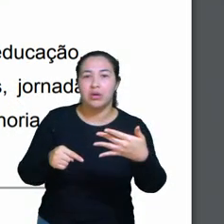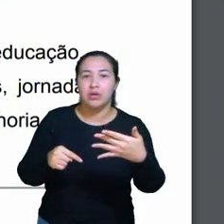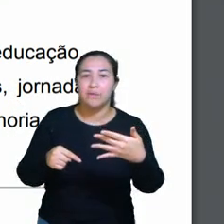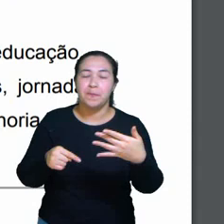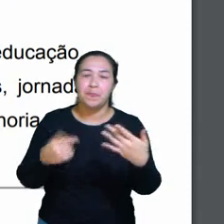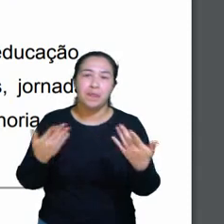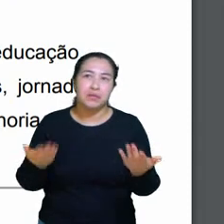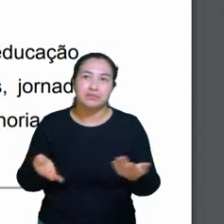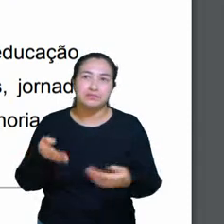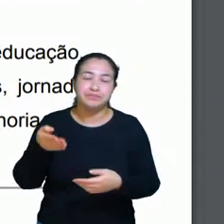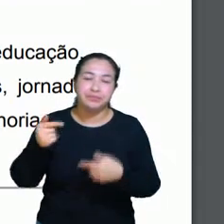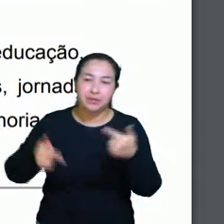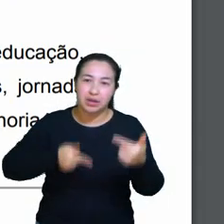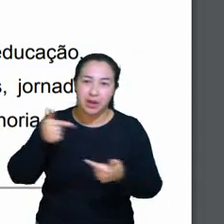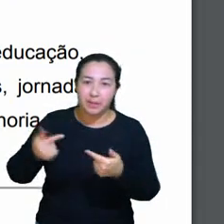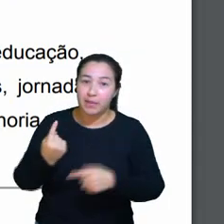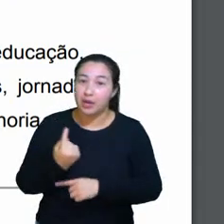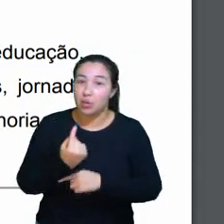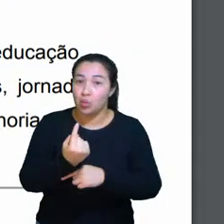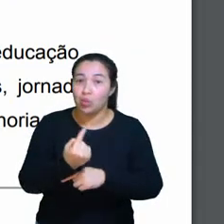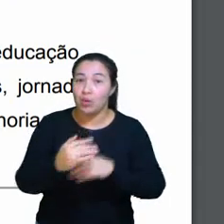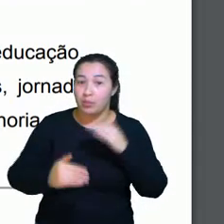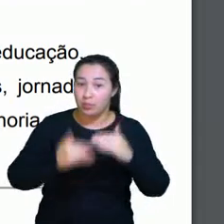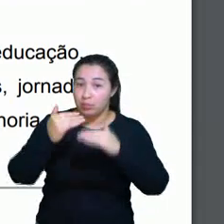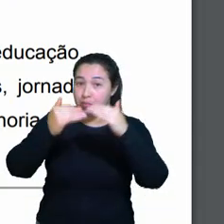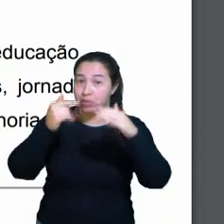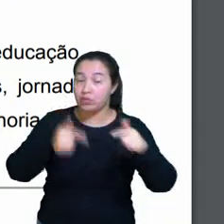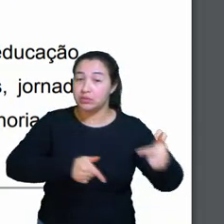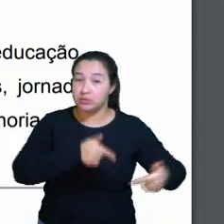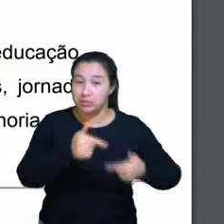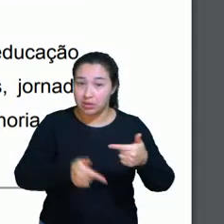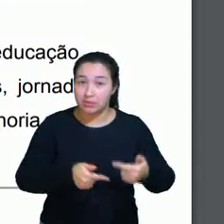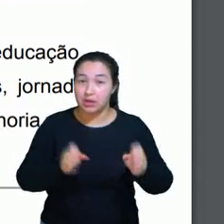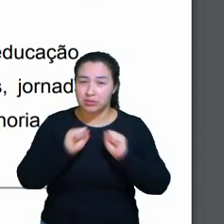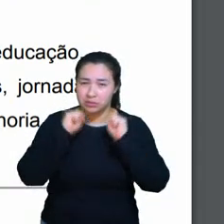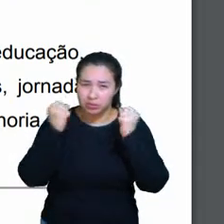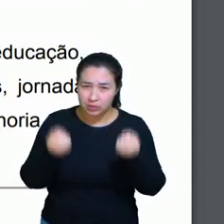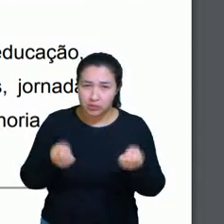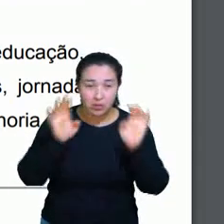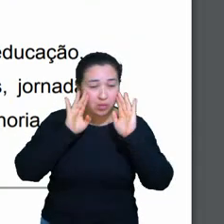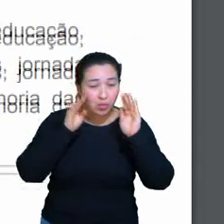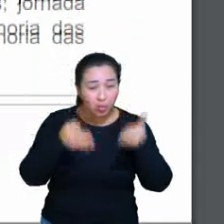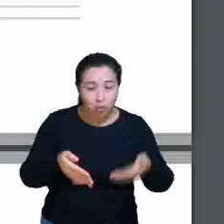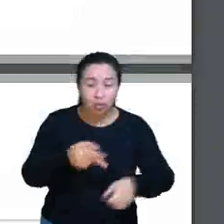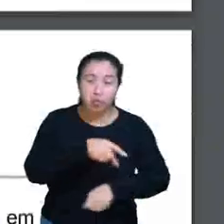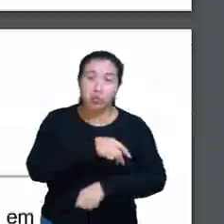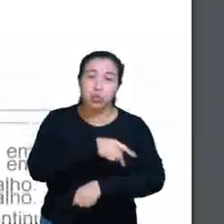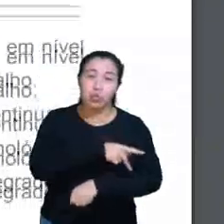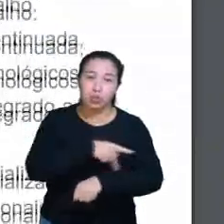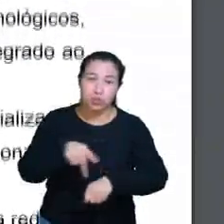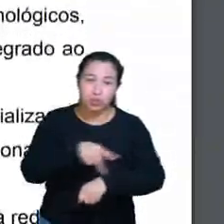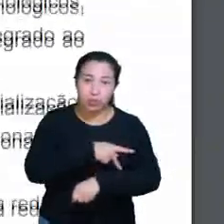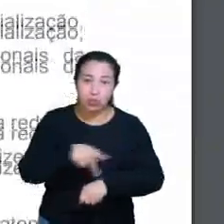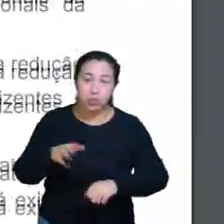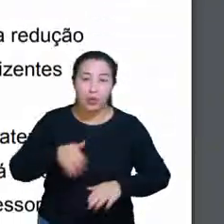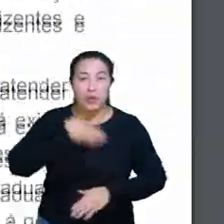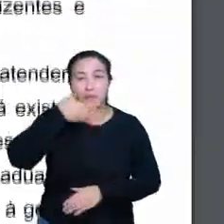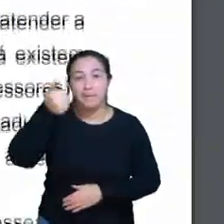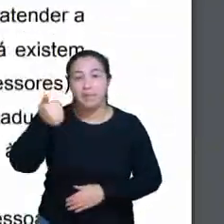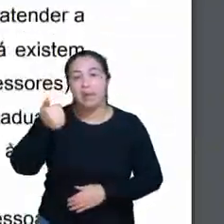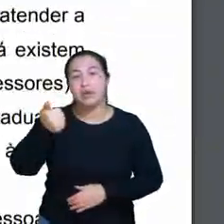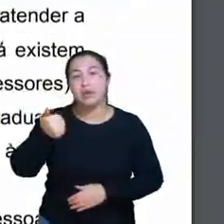única progressão na carreira dedicação exclusiva ao magistério melhoria Nas condições